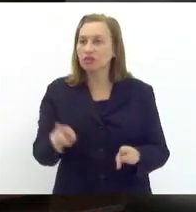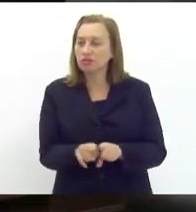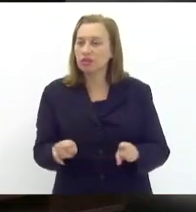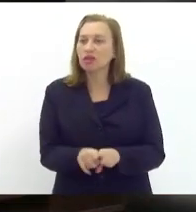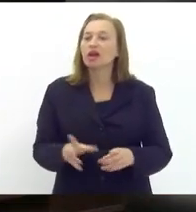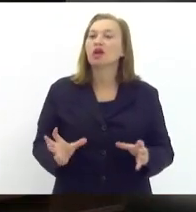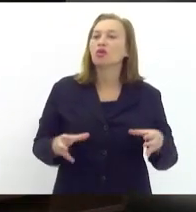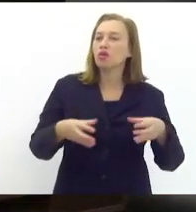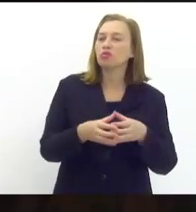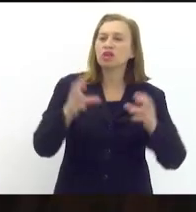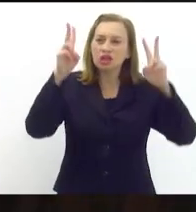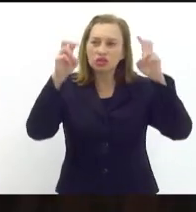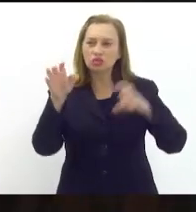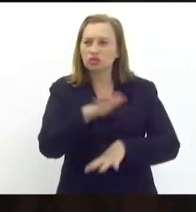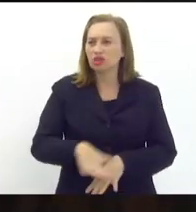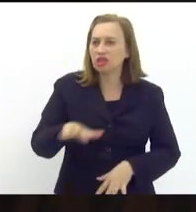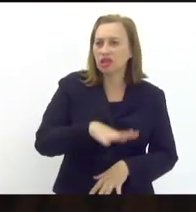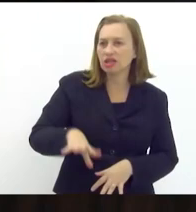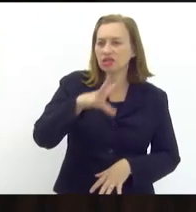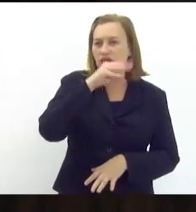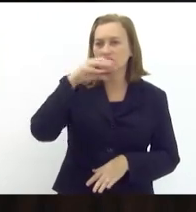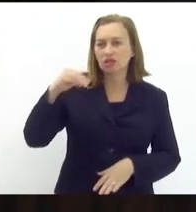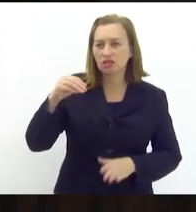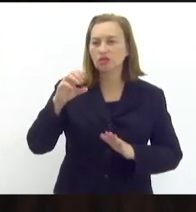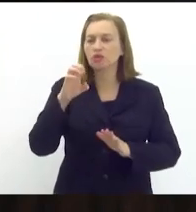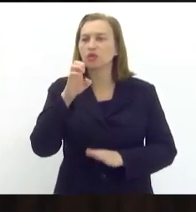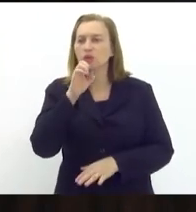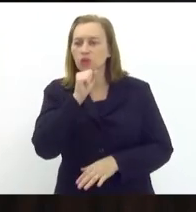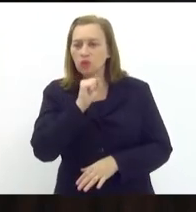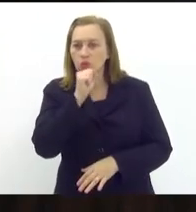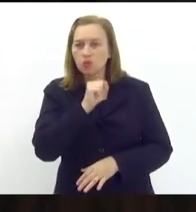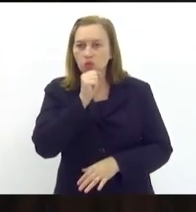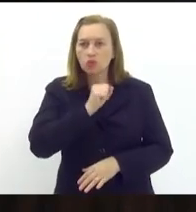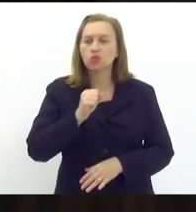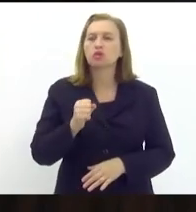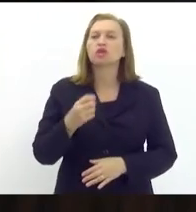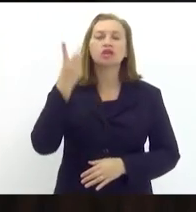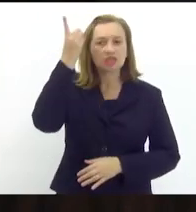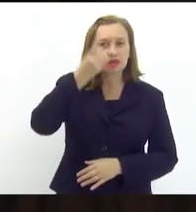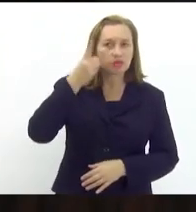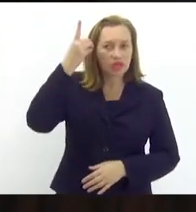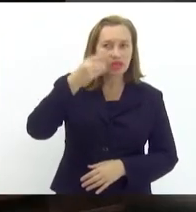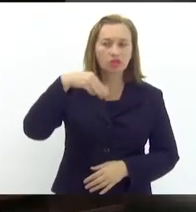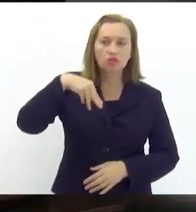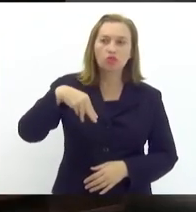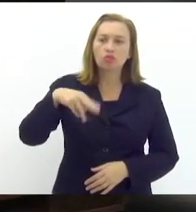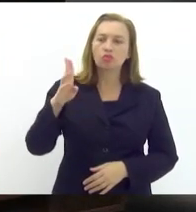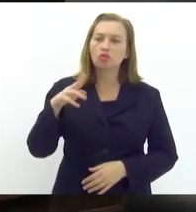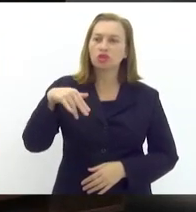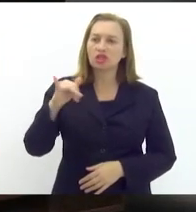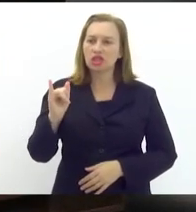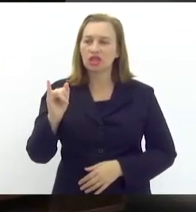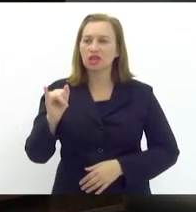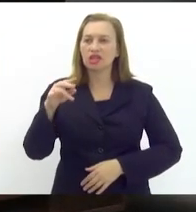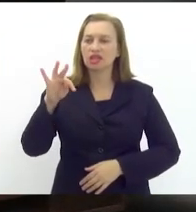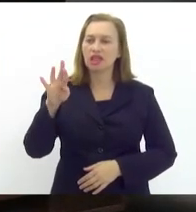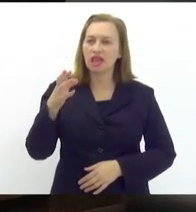pela comissão de assuntos da criança adolescente e da pessoa idosa deputado munir Neto